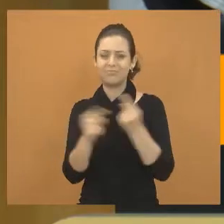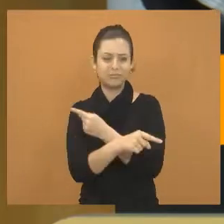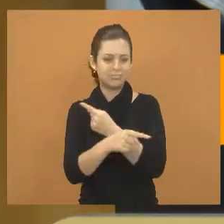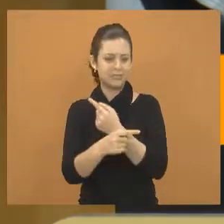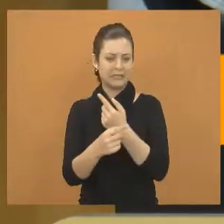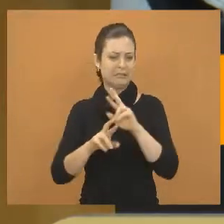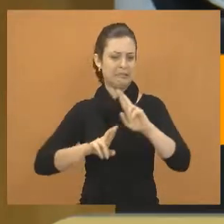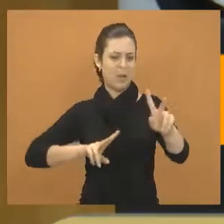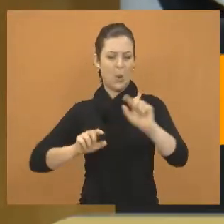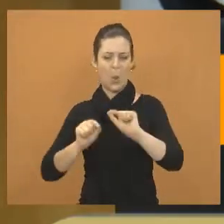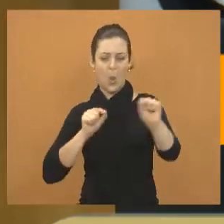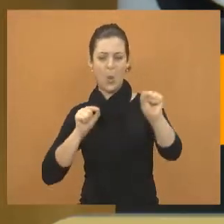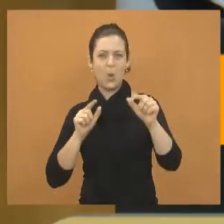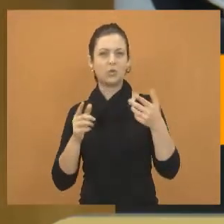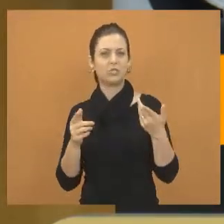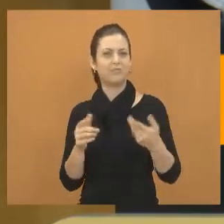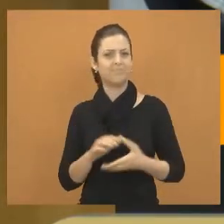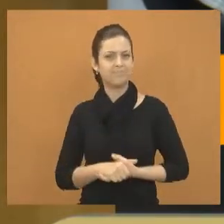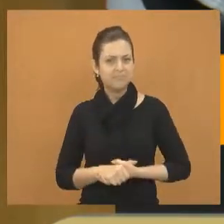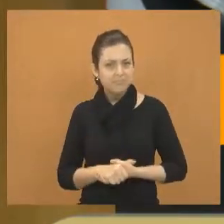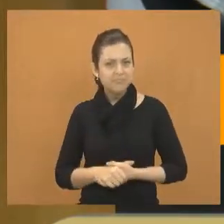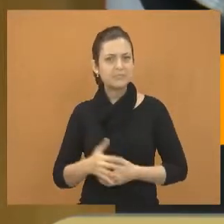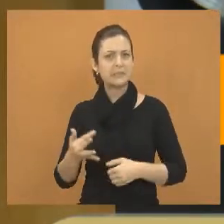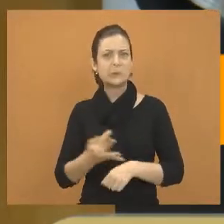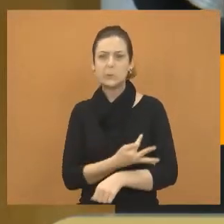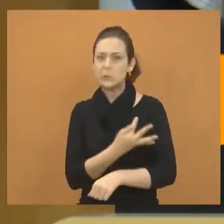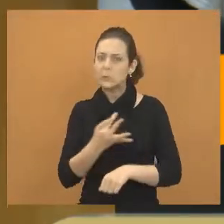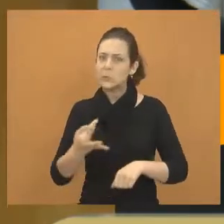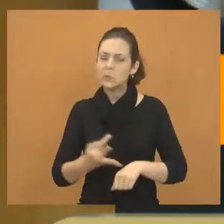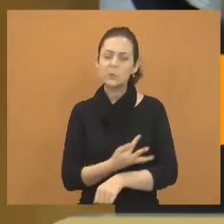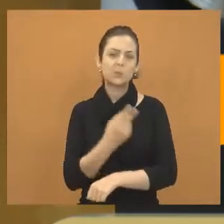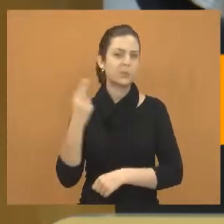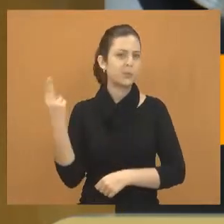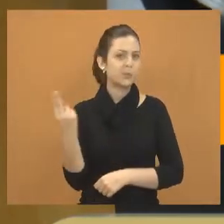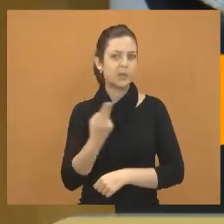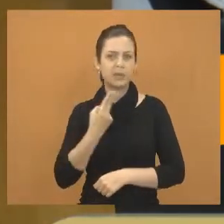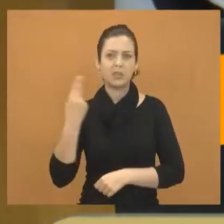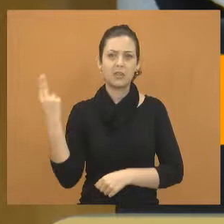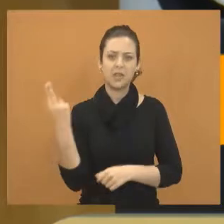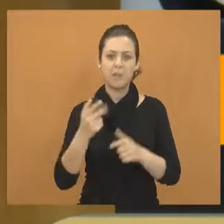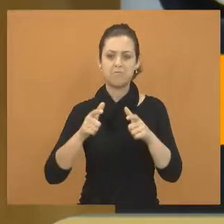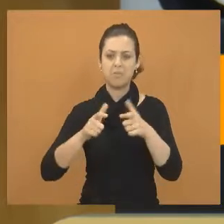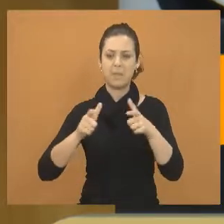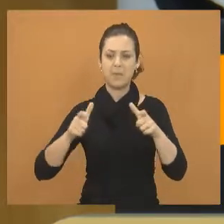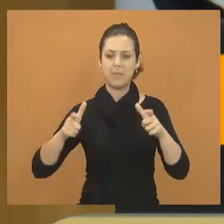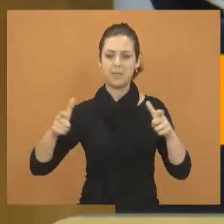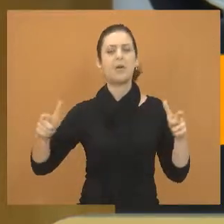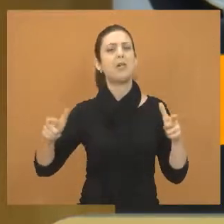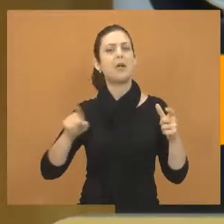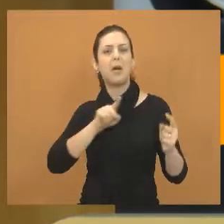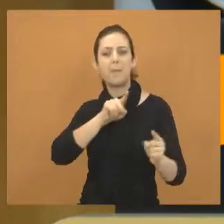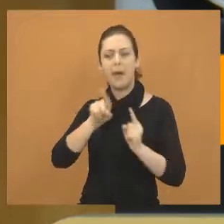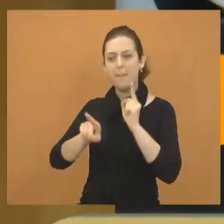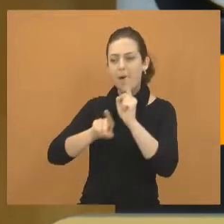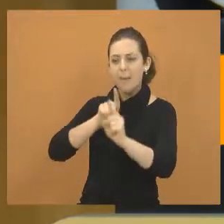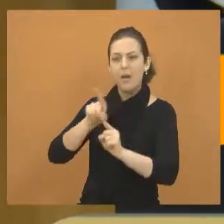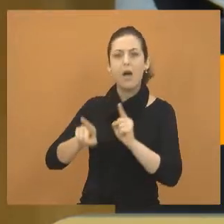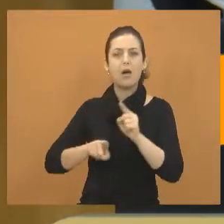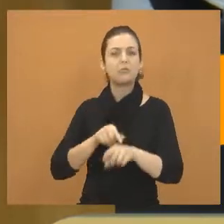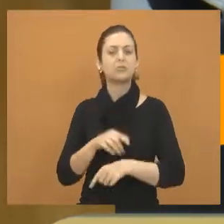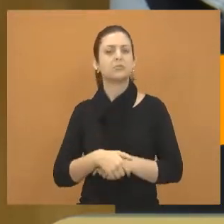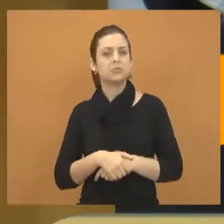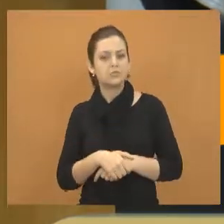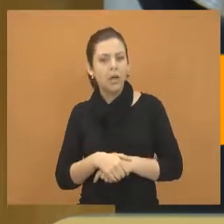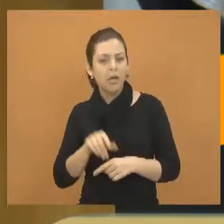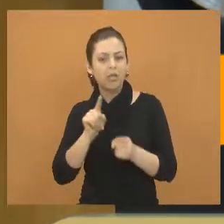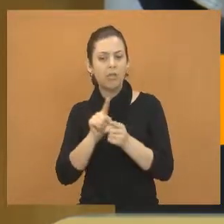UBS do Jardim das Indústrias está saturada. A gente sabe que aumentou muito a demanda de pacientes para serem